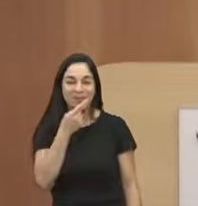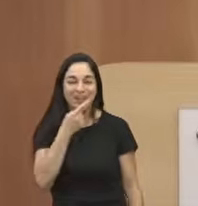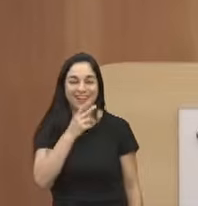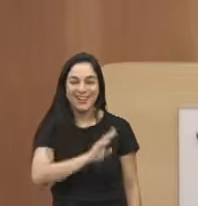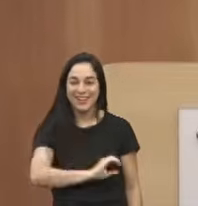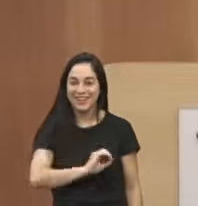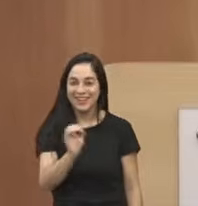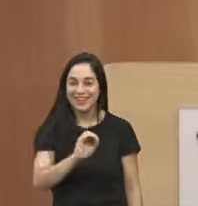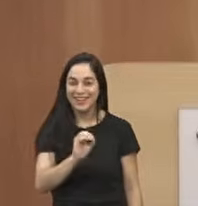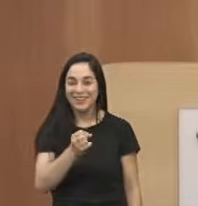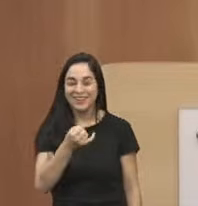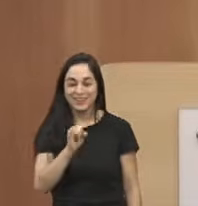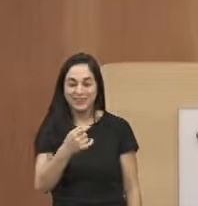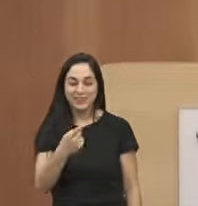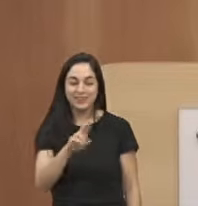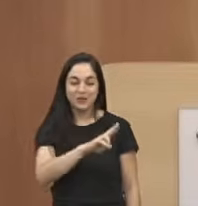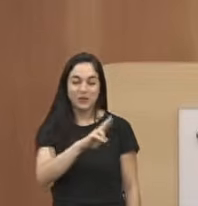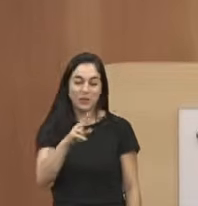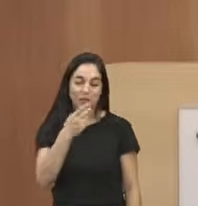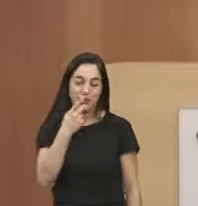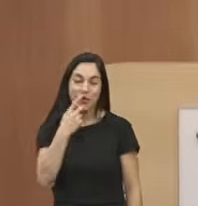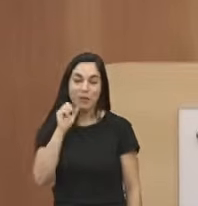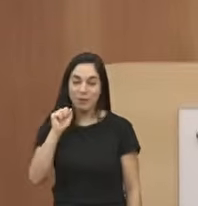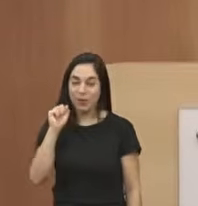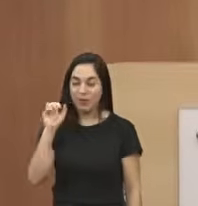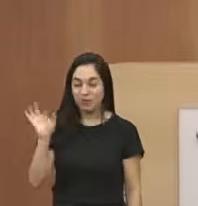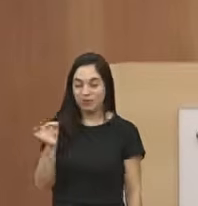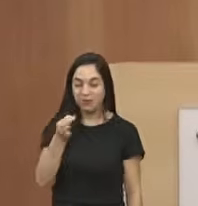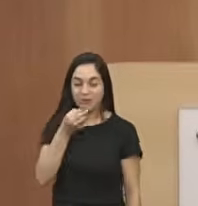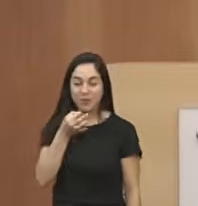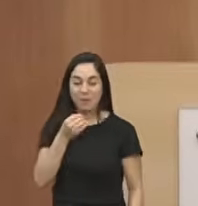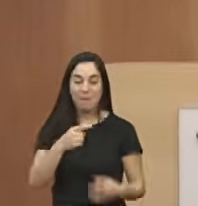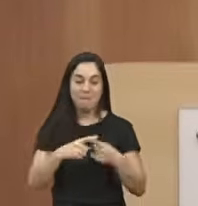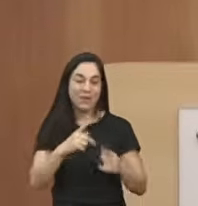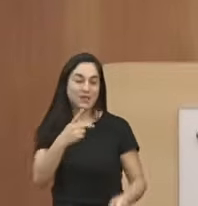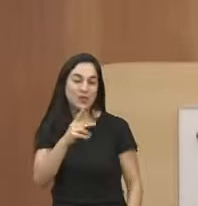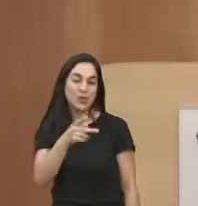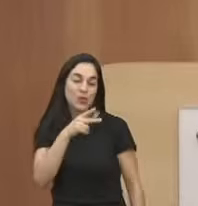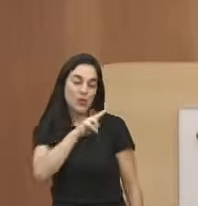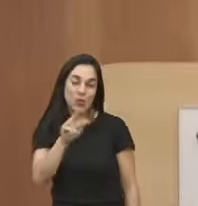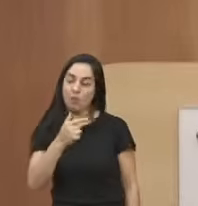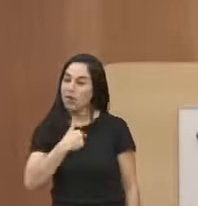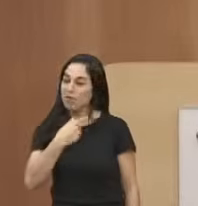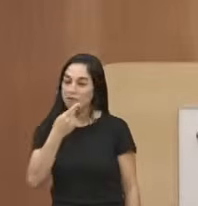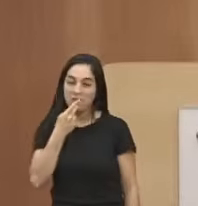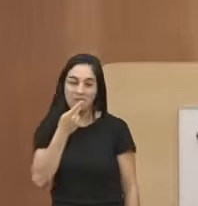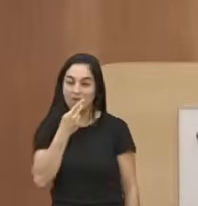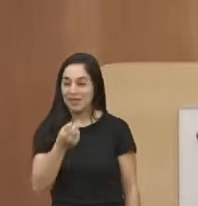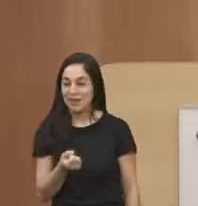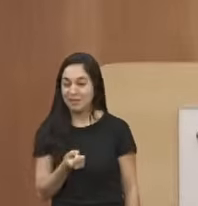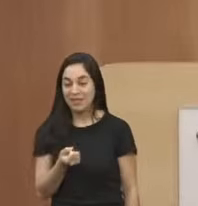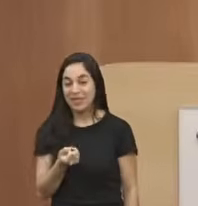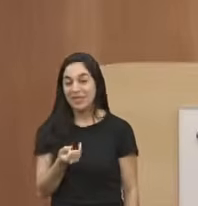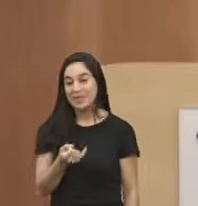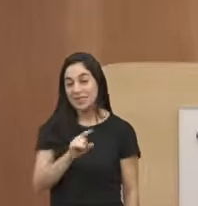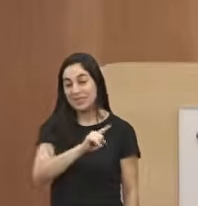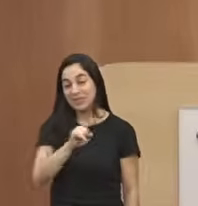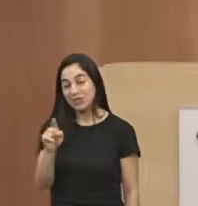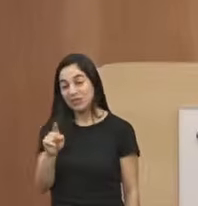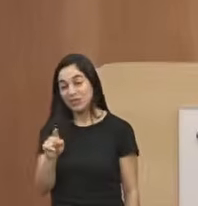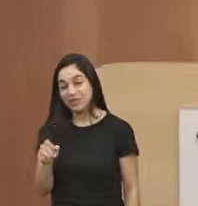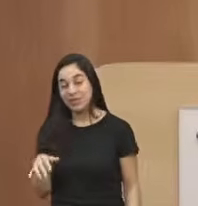seu nome, você pode até pegar um gancho, mas eu não falei seu nome. Se você está querendo